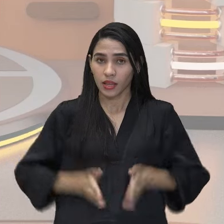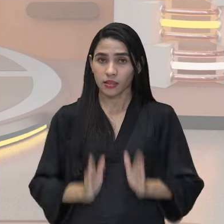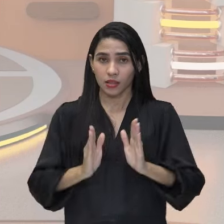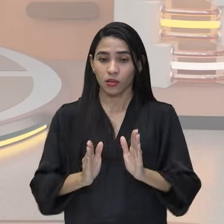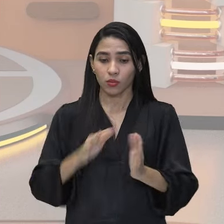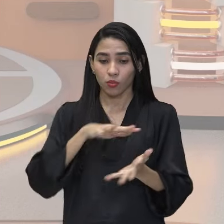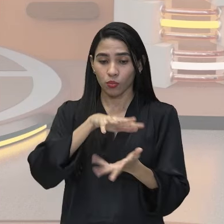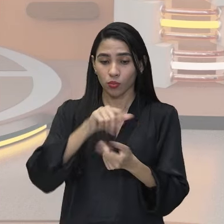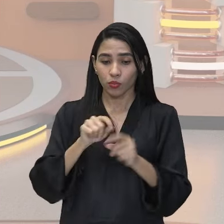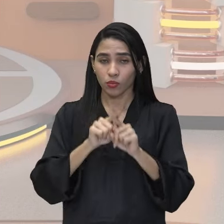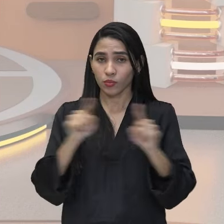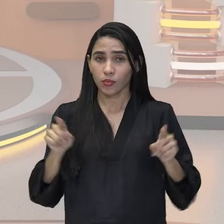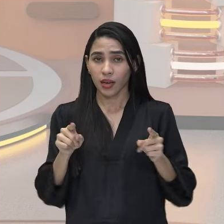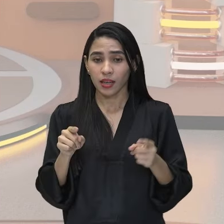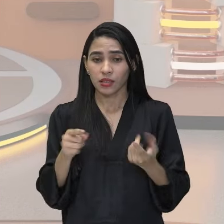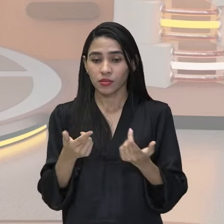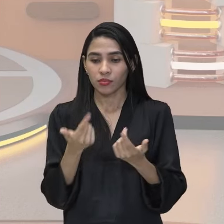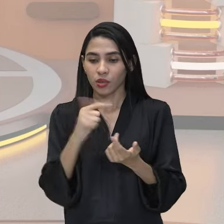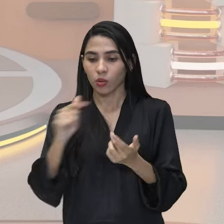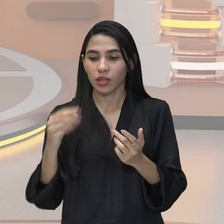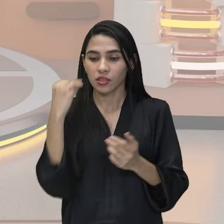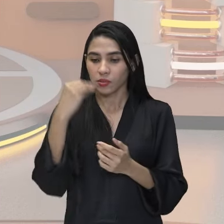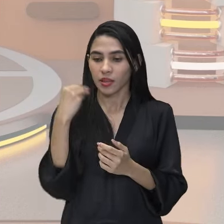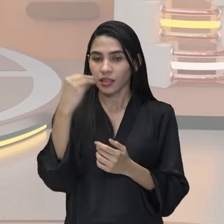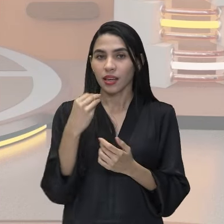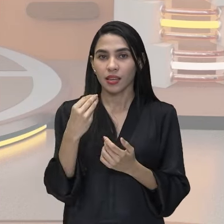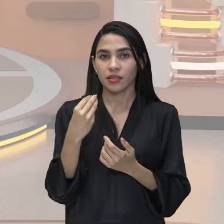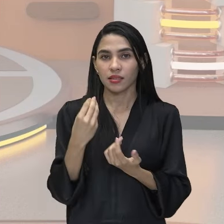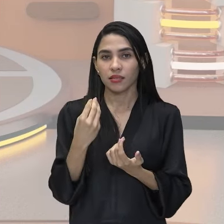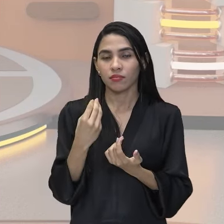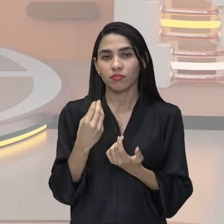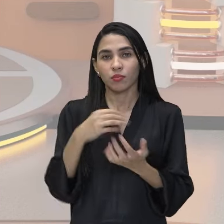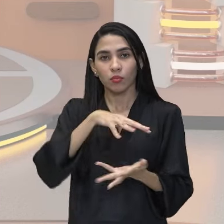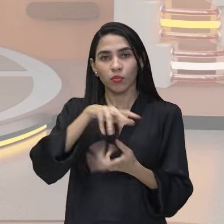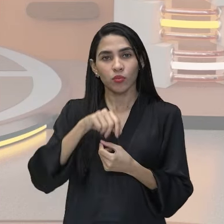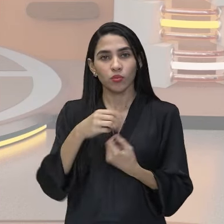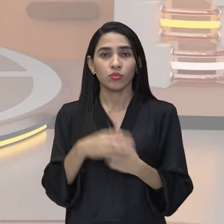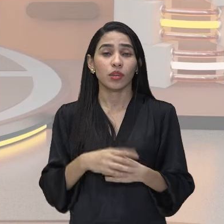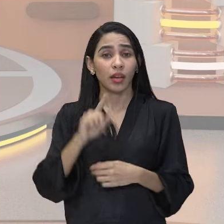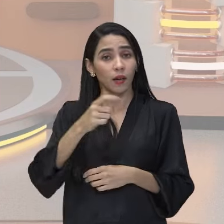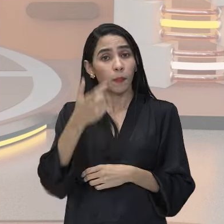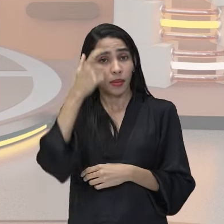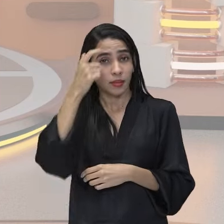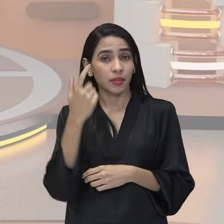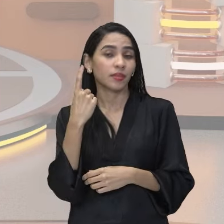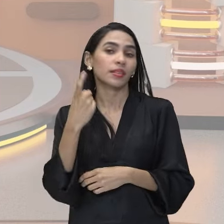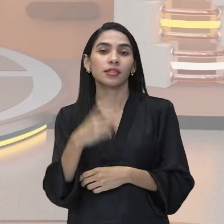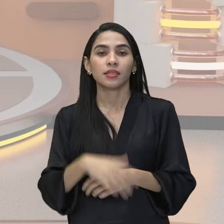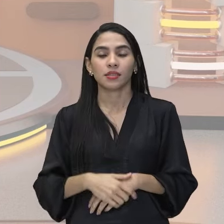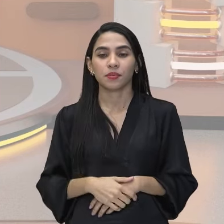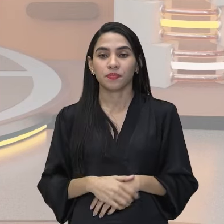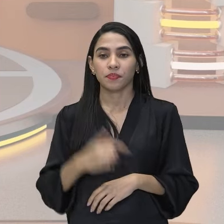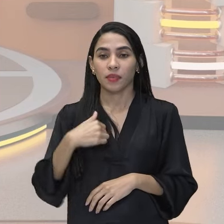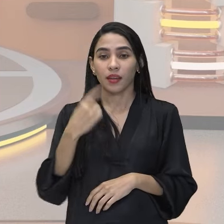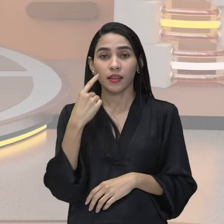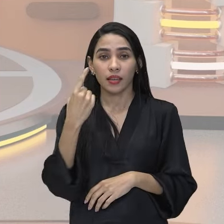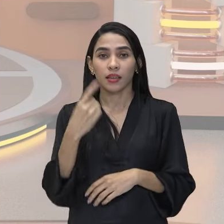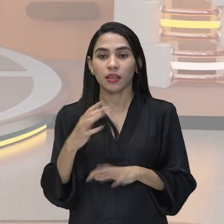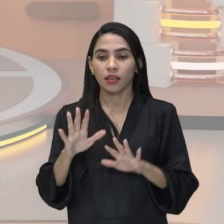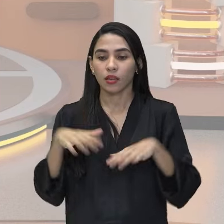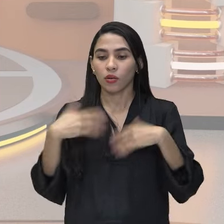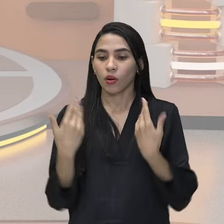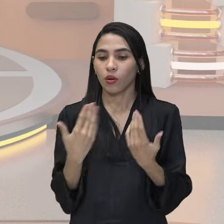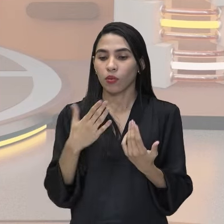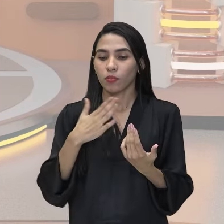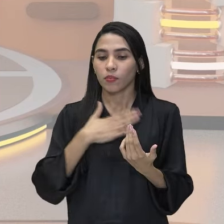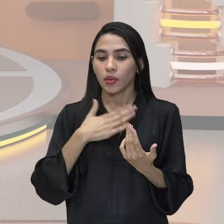tá? Mas não existe para o mundo. Não deixa de ser interessante, né? Esse pensamento. É aquela ideia. Qual é o meu projeto